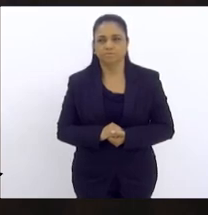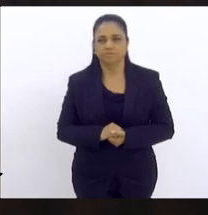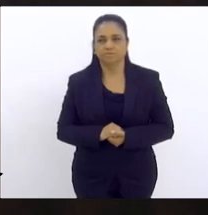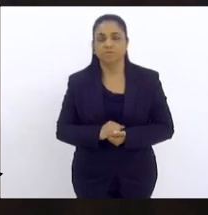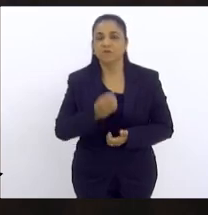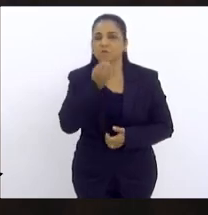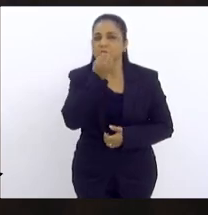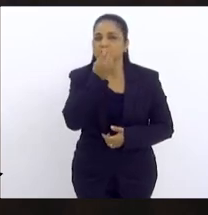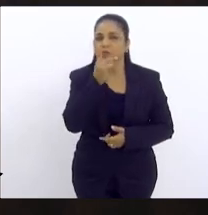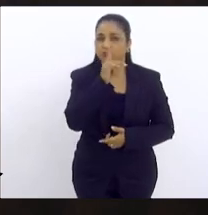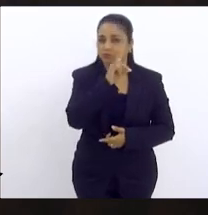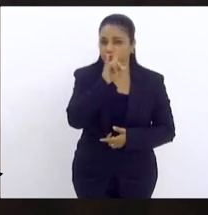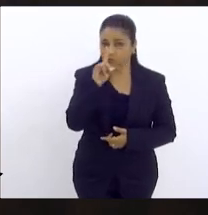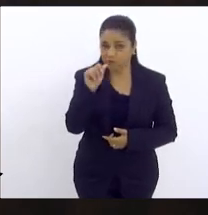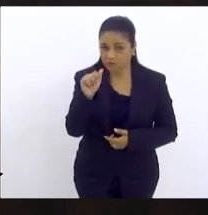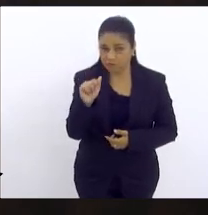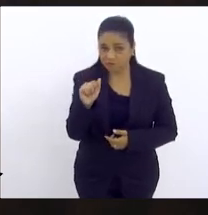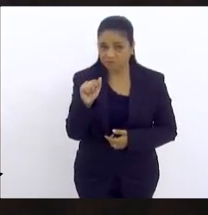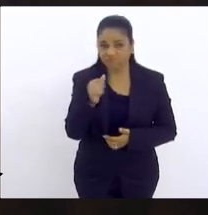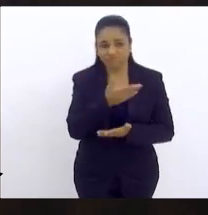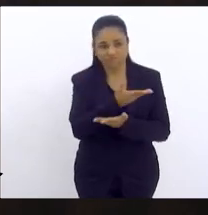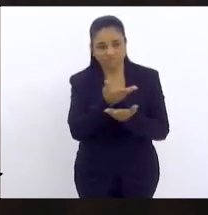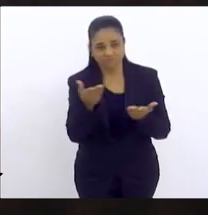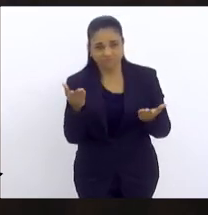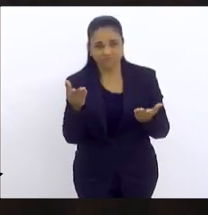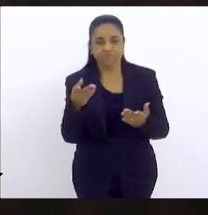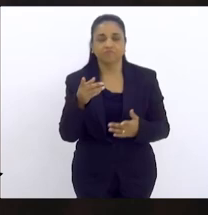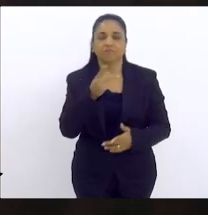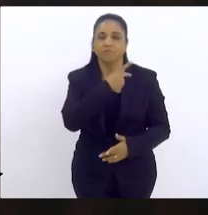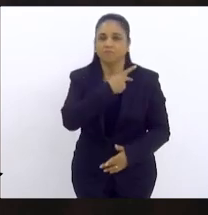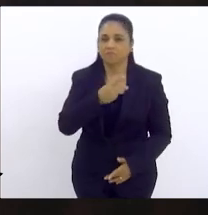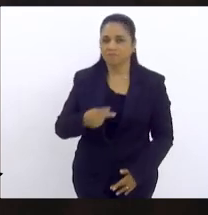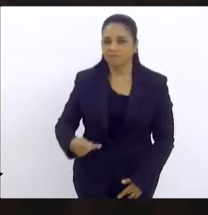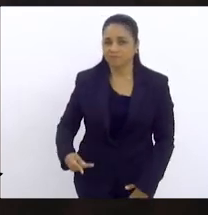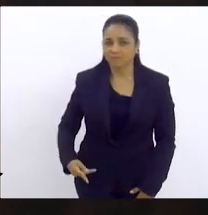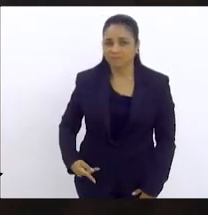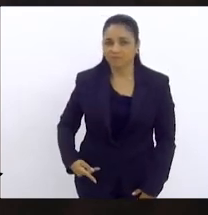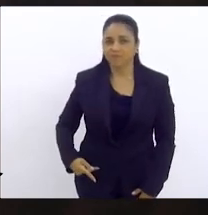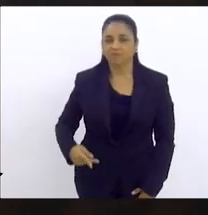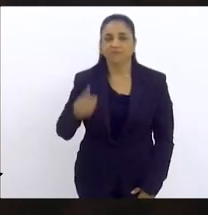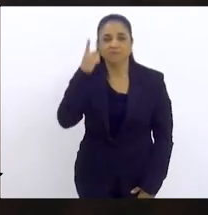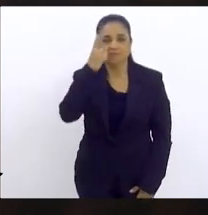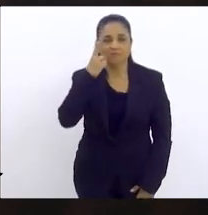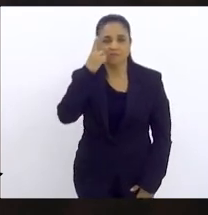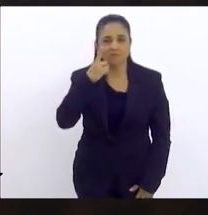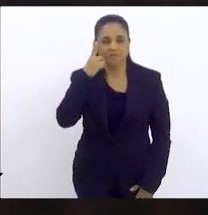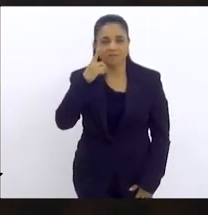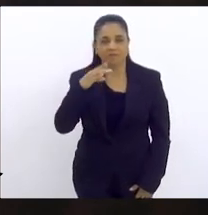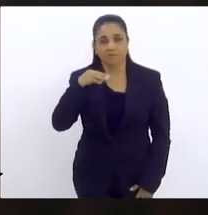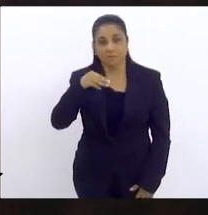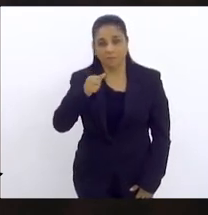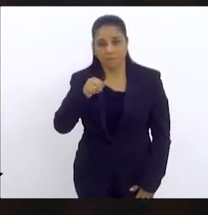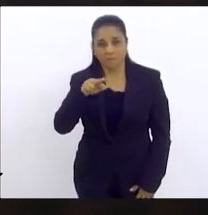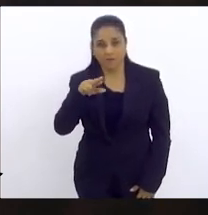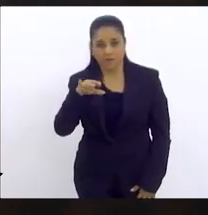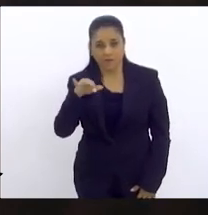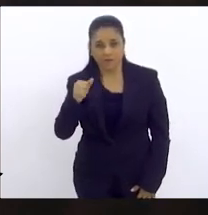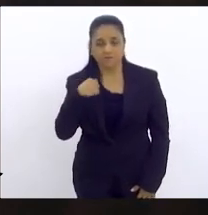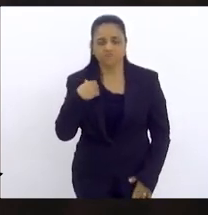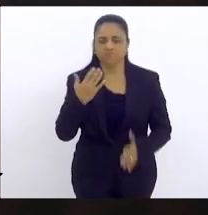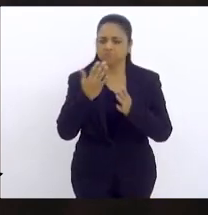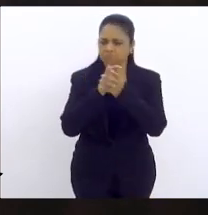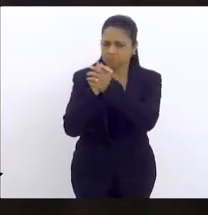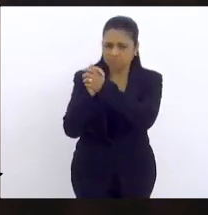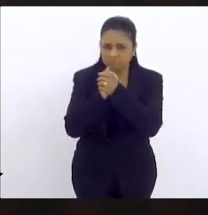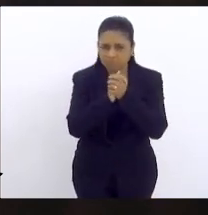bom dia bom dia a todos eu sou o presente Deputado Márcio Roberto amigo parabéns mais uma audiência